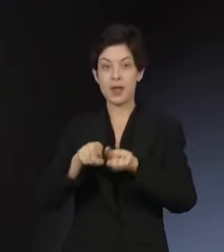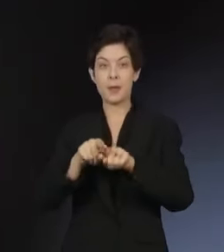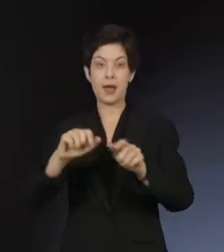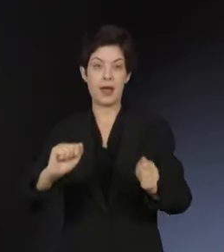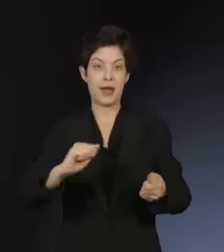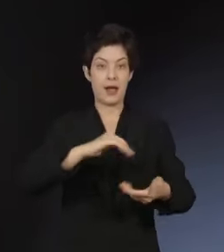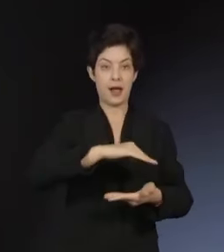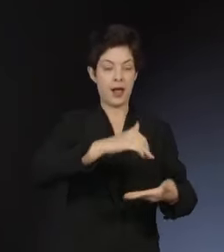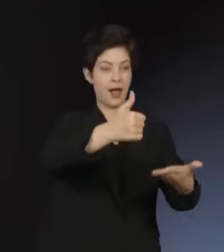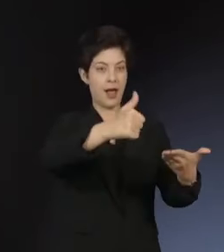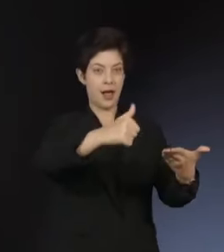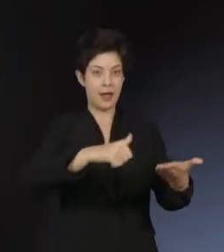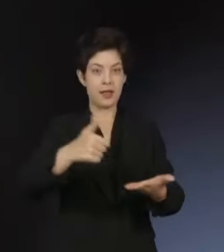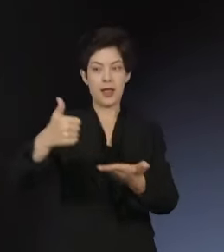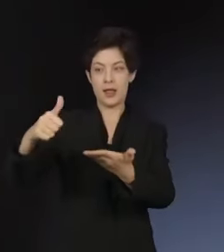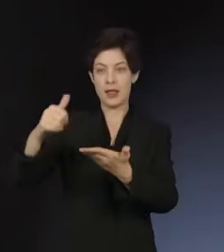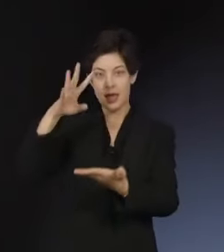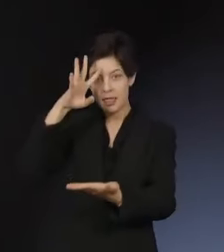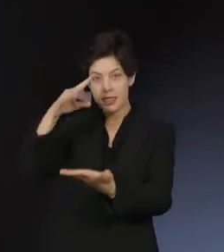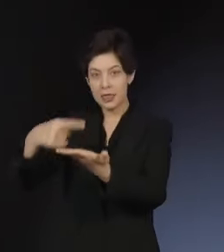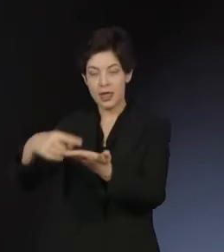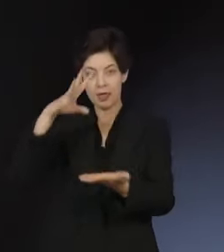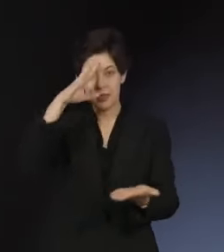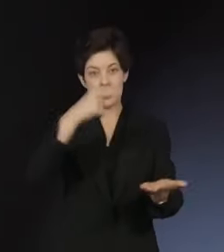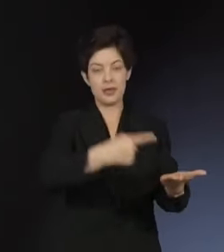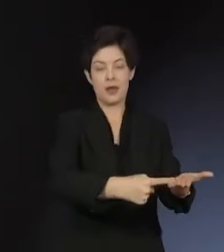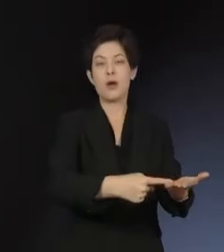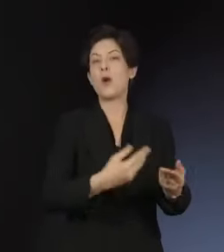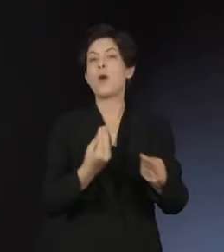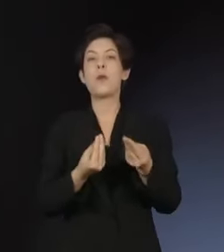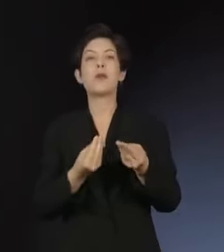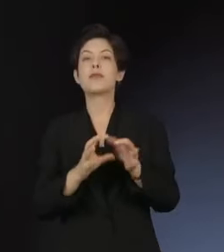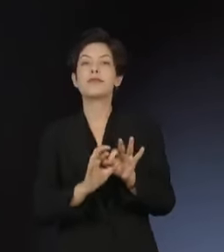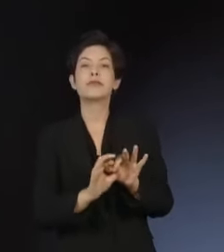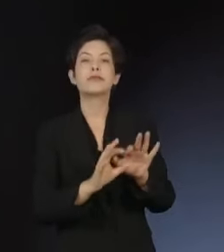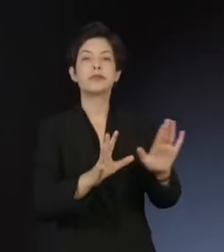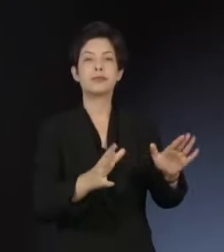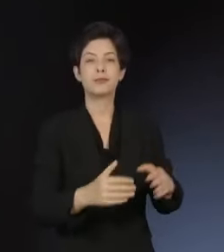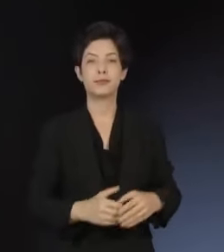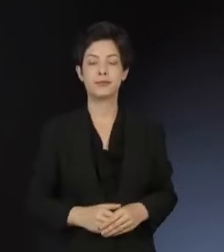Vigilância Sanitária tomem as providências Para viabilizar a medida